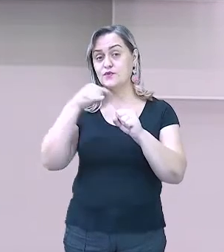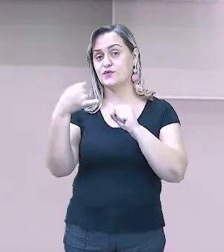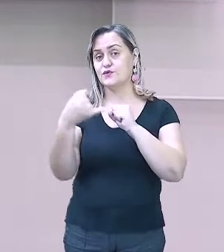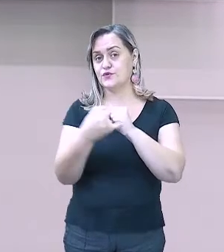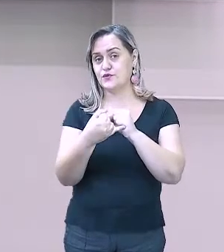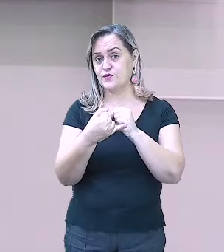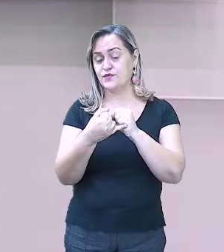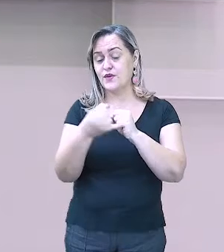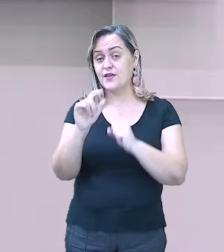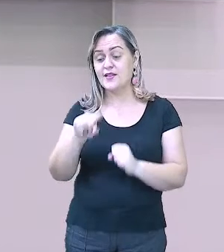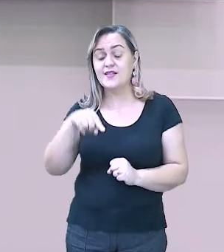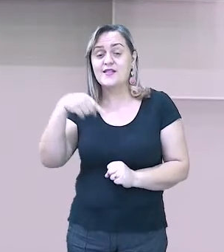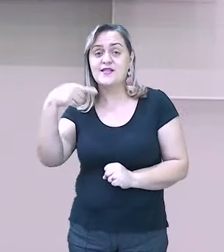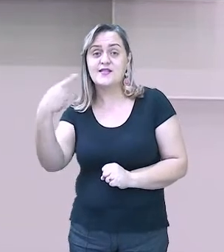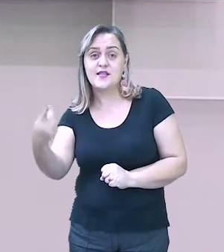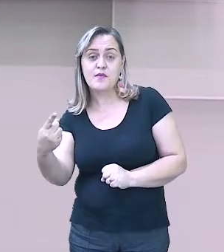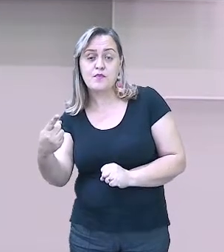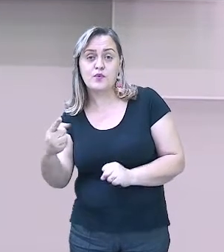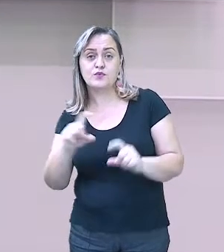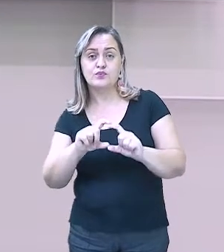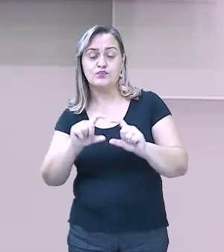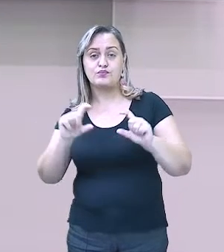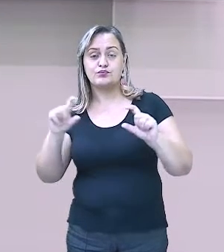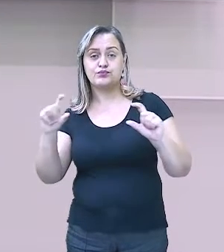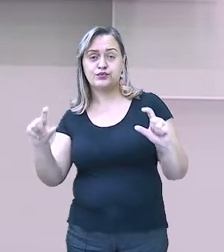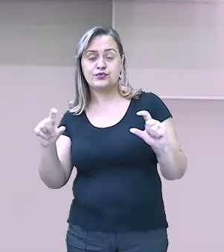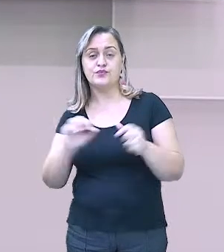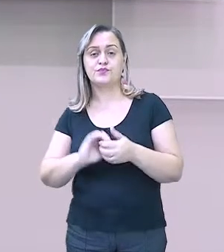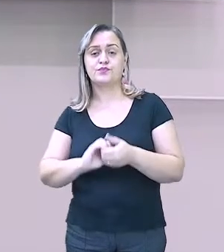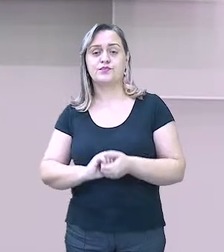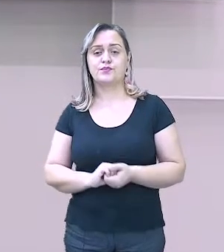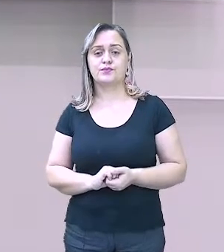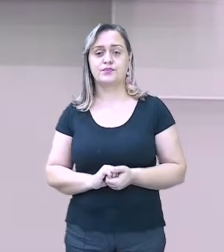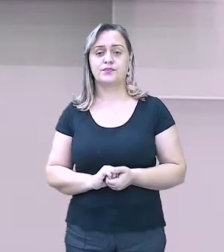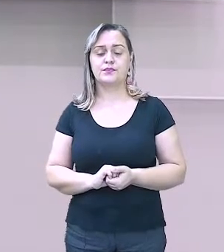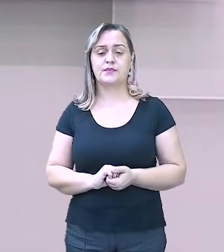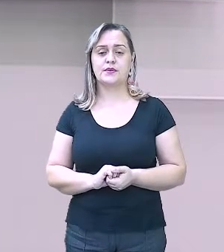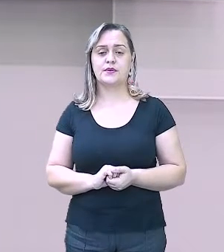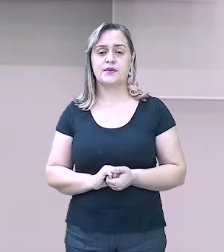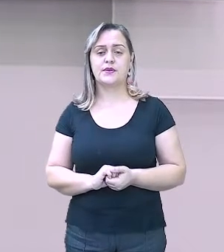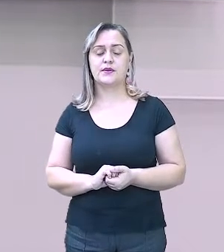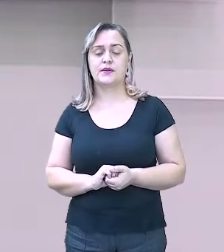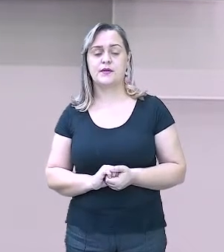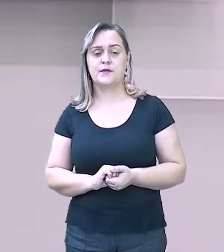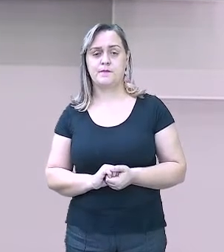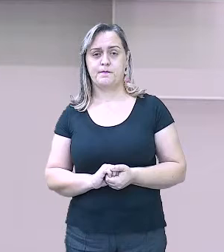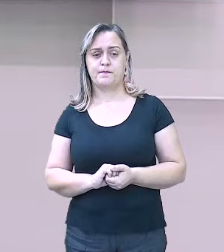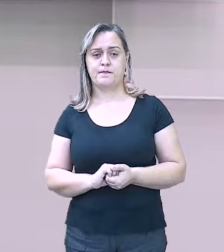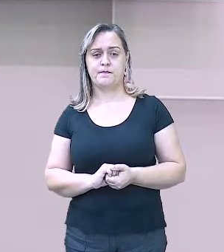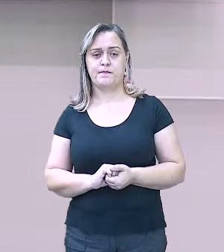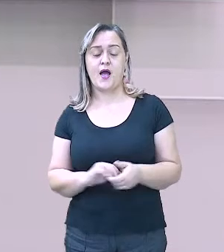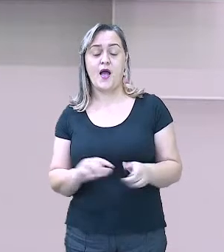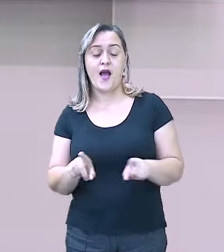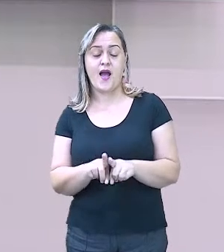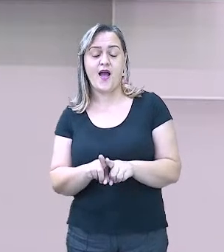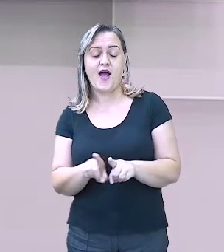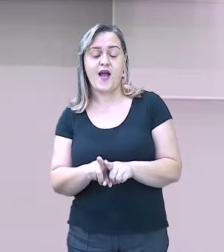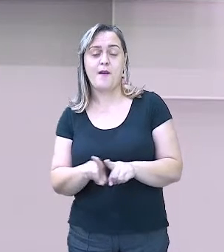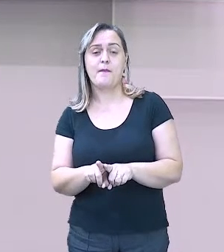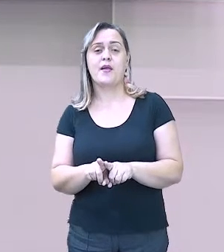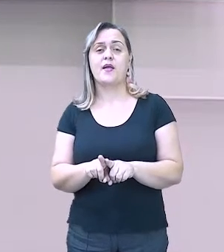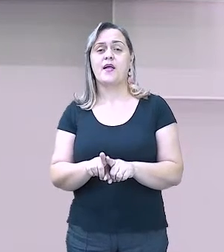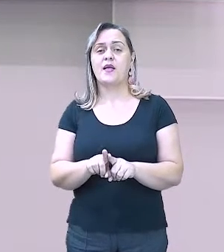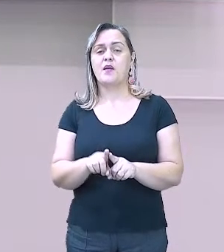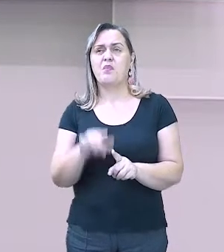e depois interjeição. Sem muita demora, vamos lá entender esses conteúdos